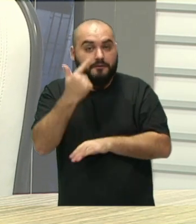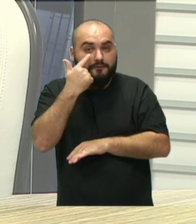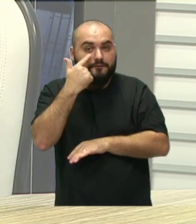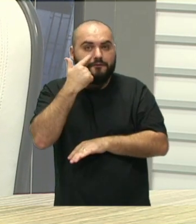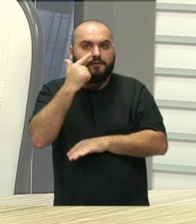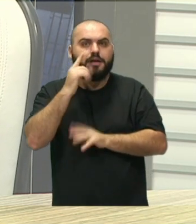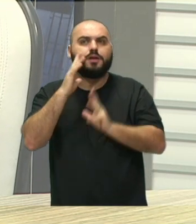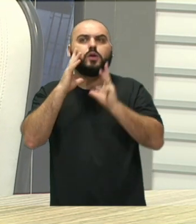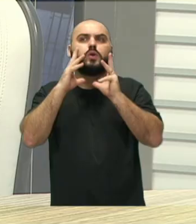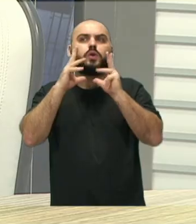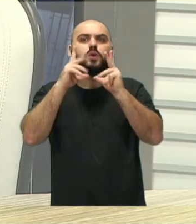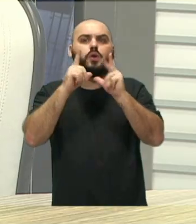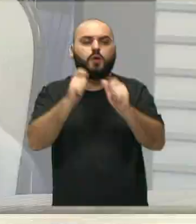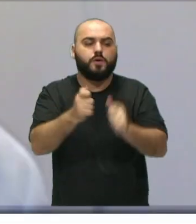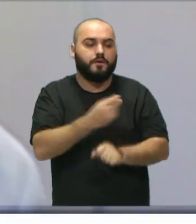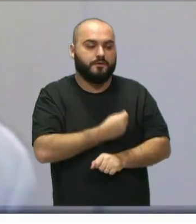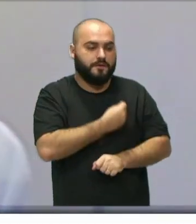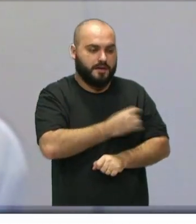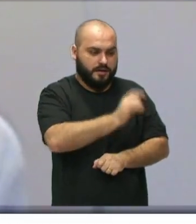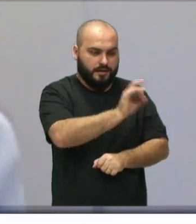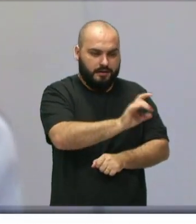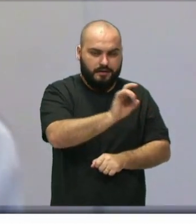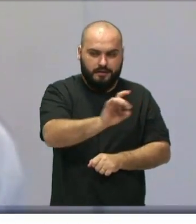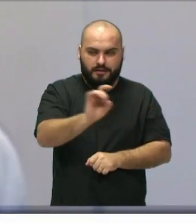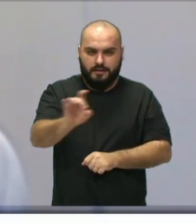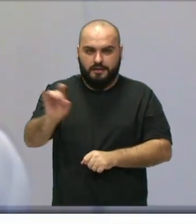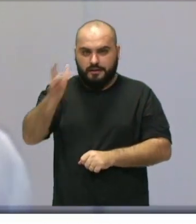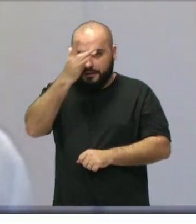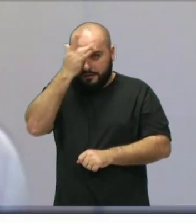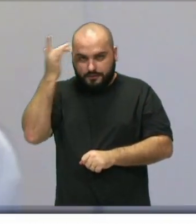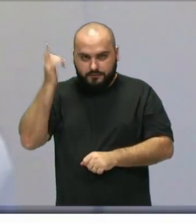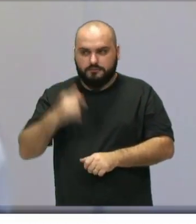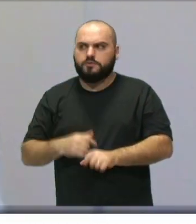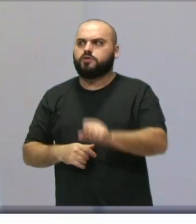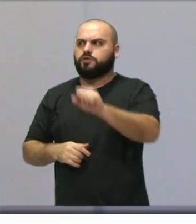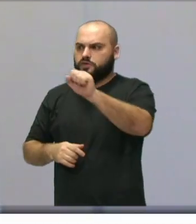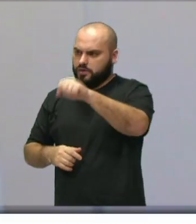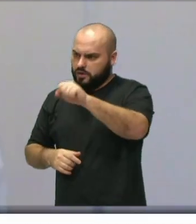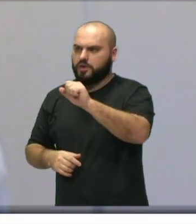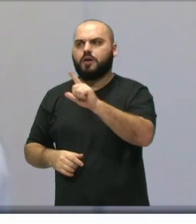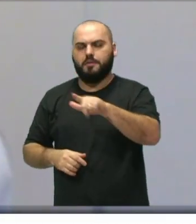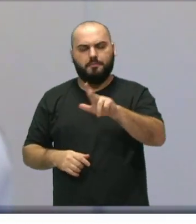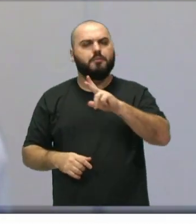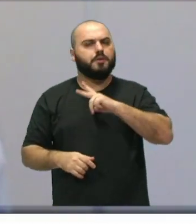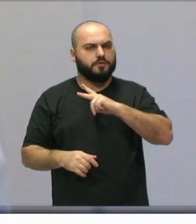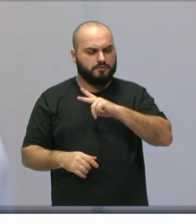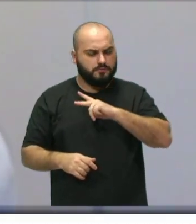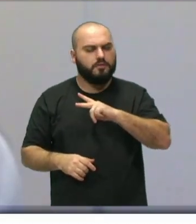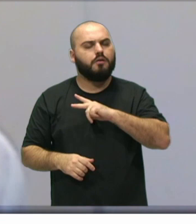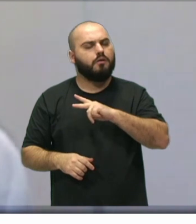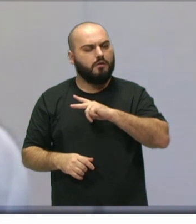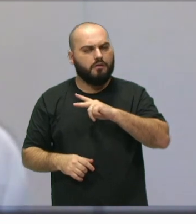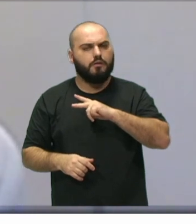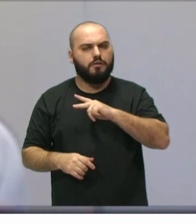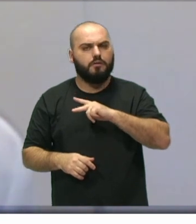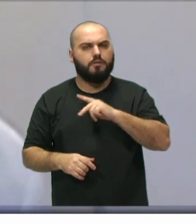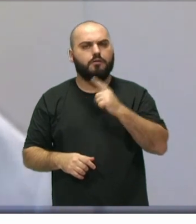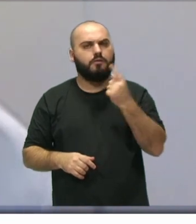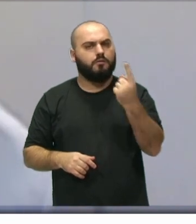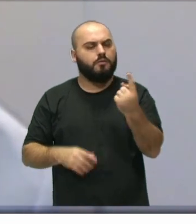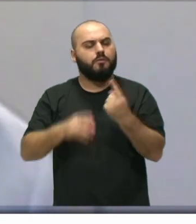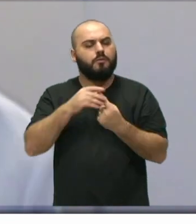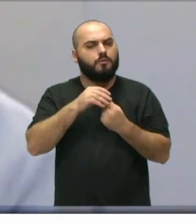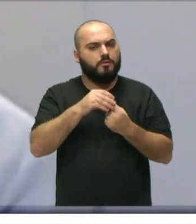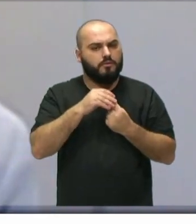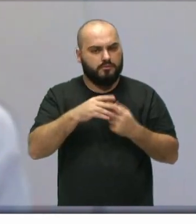todo o quadro de vida de cada pessoa, para poder... Ele é individualizado, exatamente isso. Nós somos únicos e, como